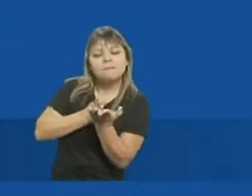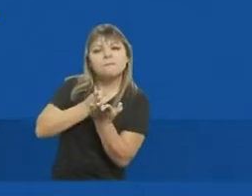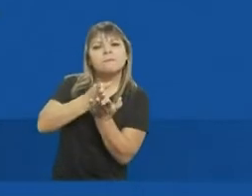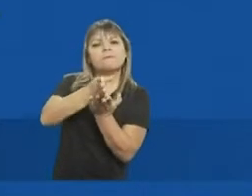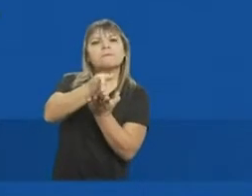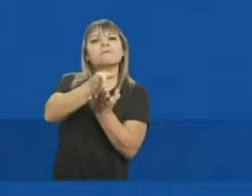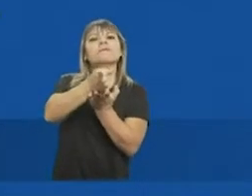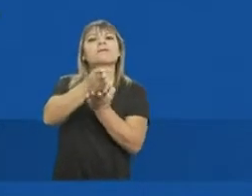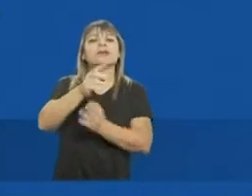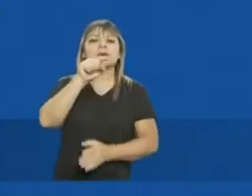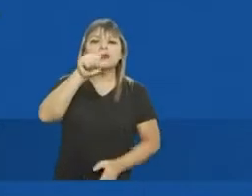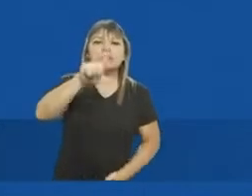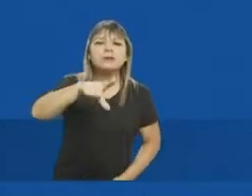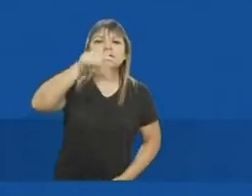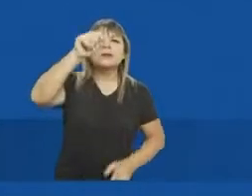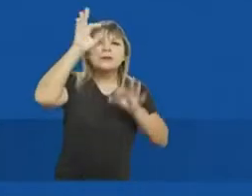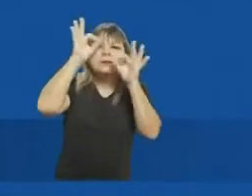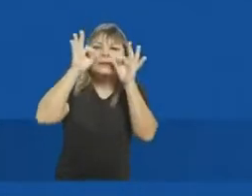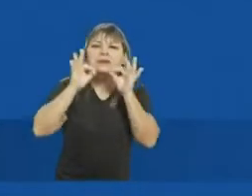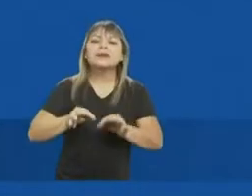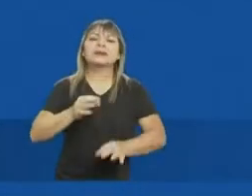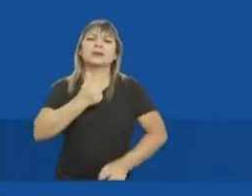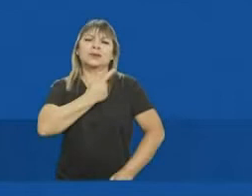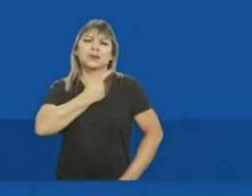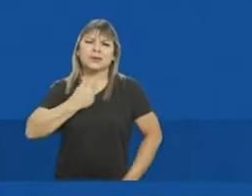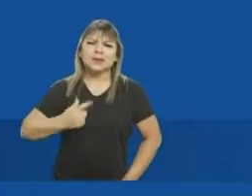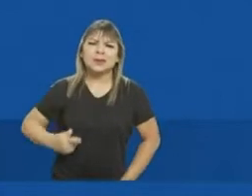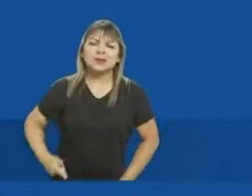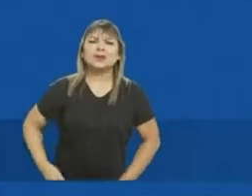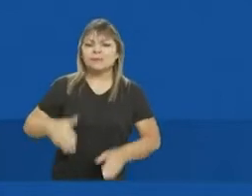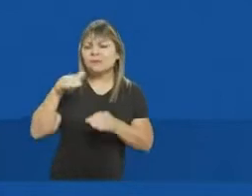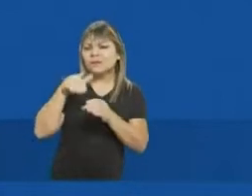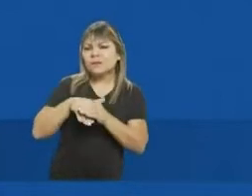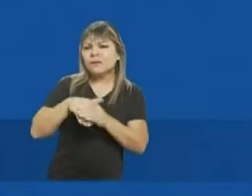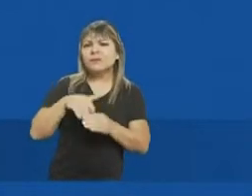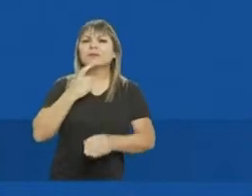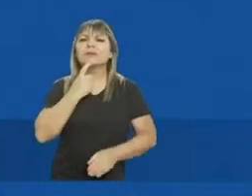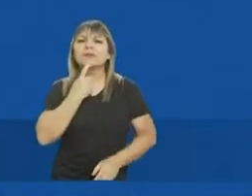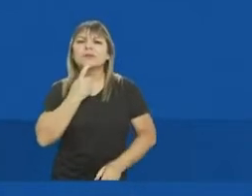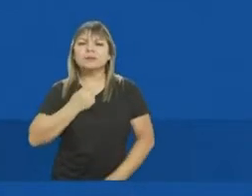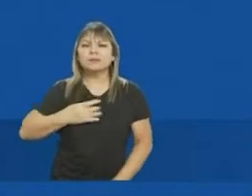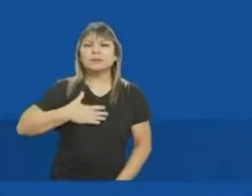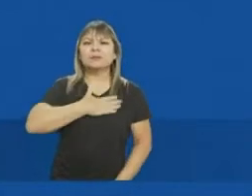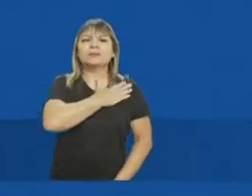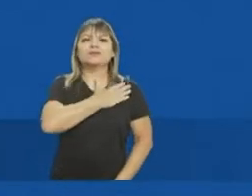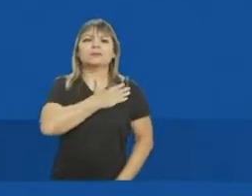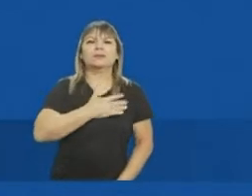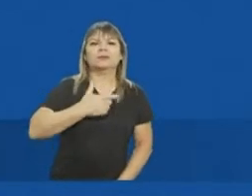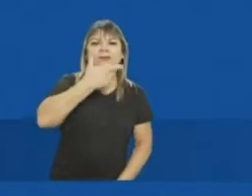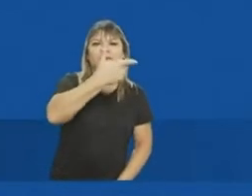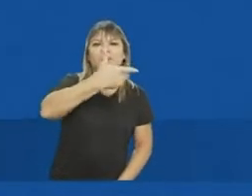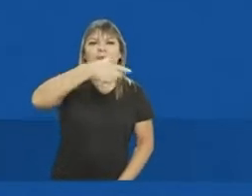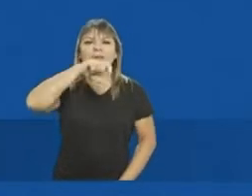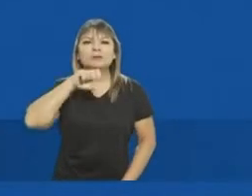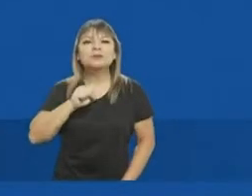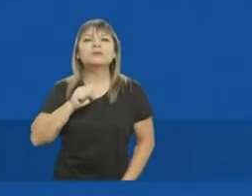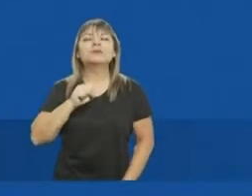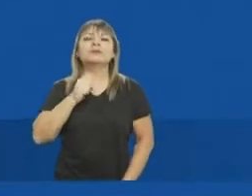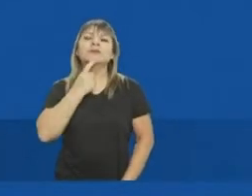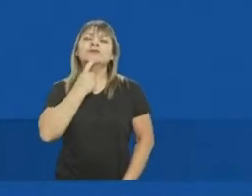gente manter o Brasil com a no trilho certo. Faça a escolha certa para governador, vote Capitão Contar,